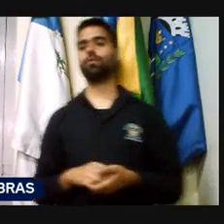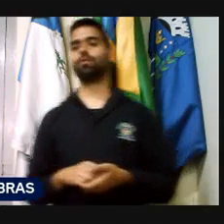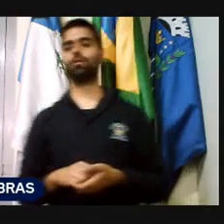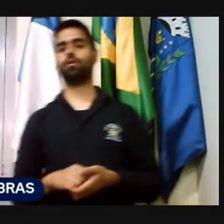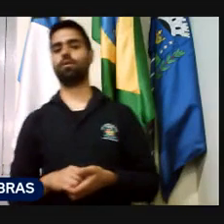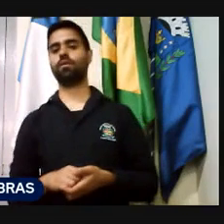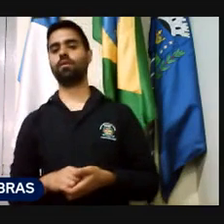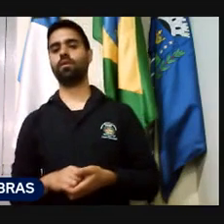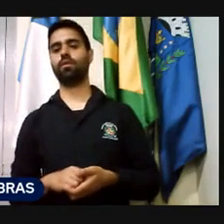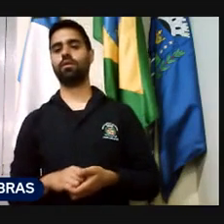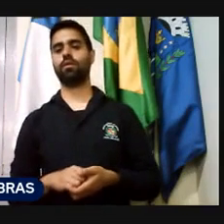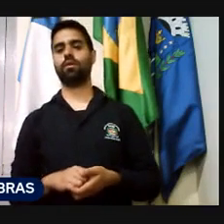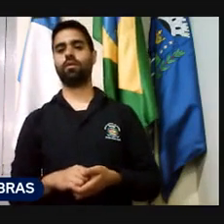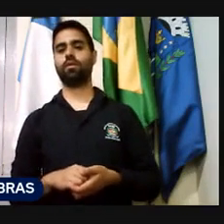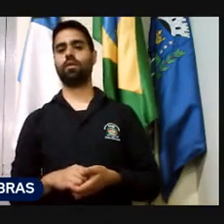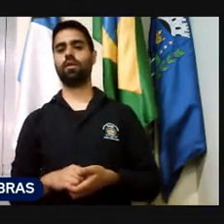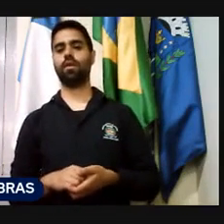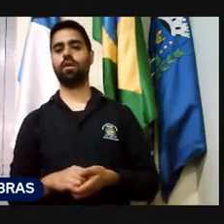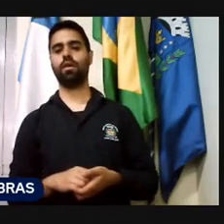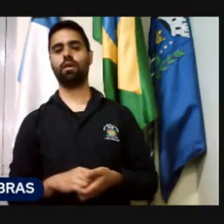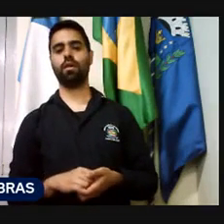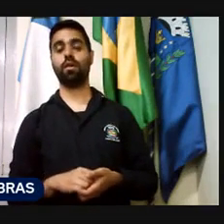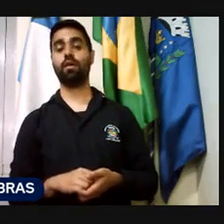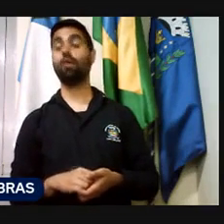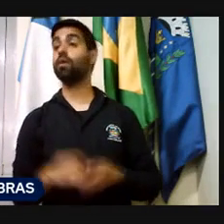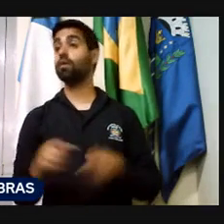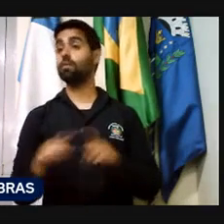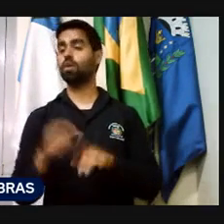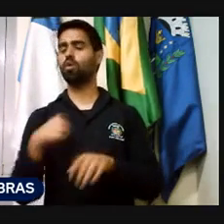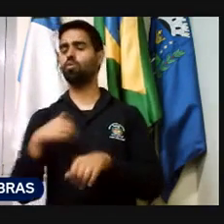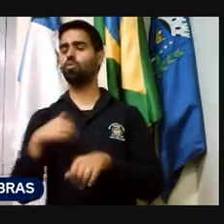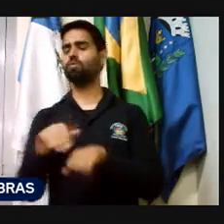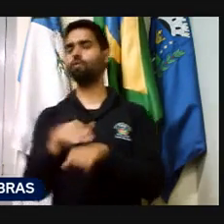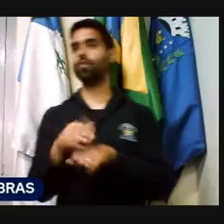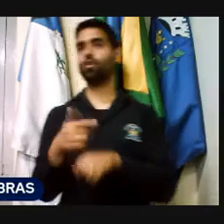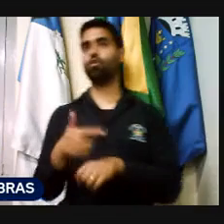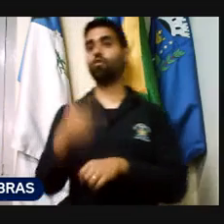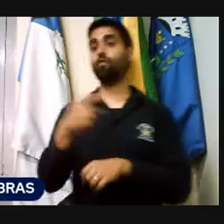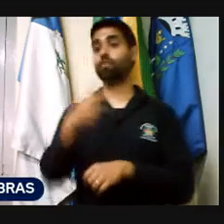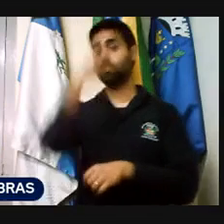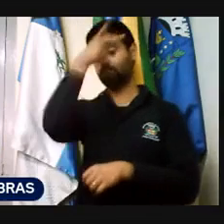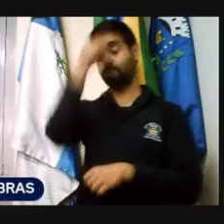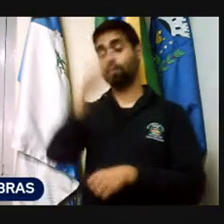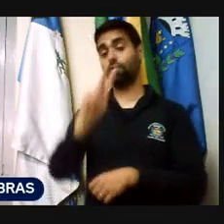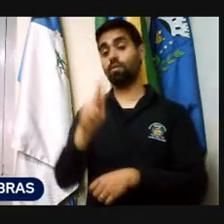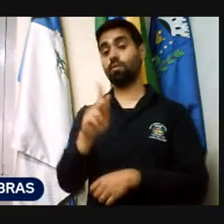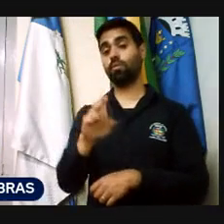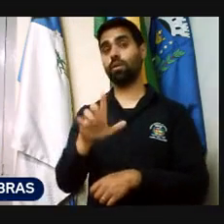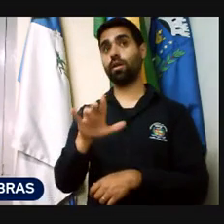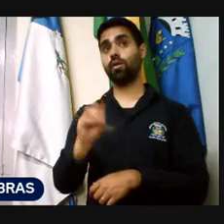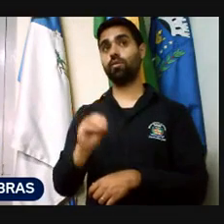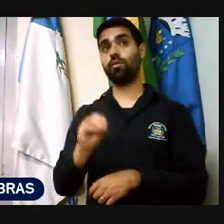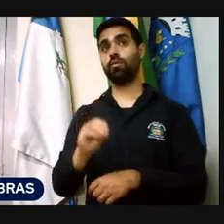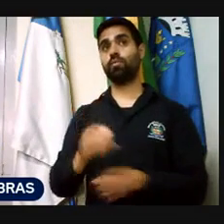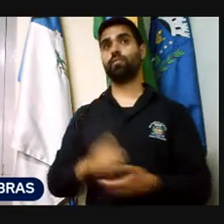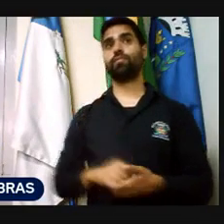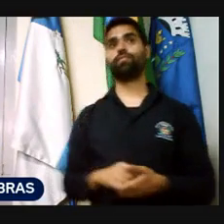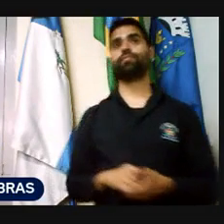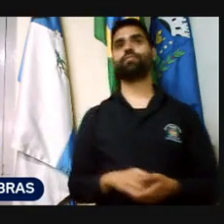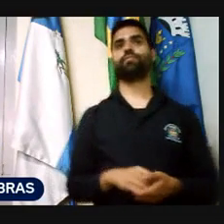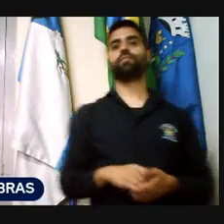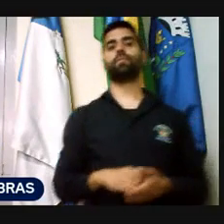Estivemos também na prefeitura conversando com o vice-prefeito, o senhor Hélio Suzano. Nós sabemos